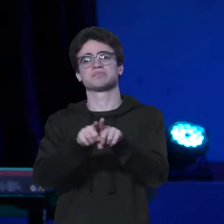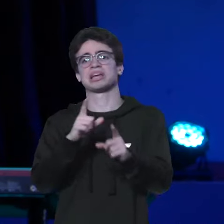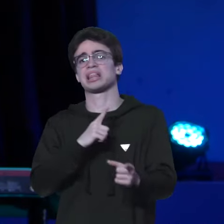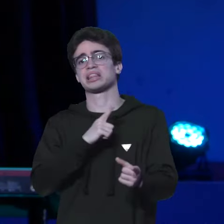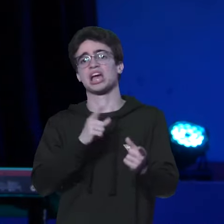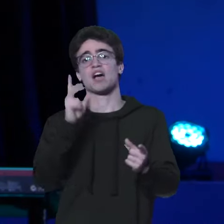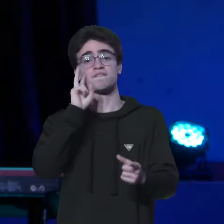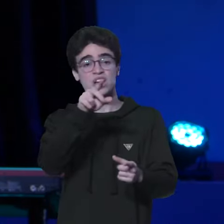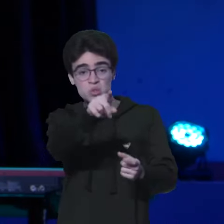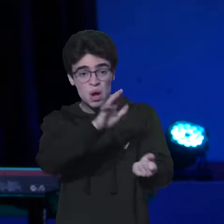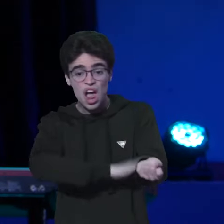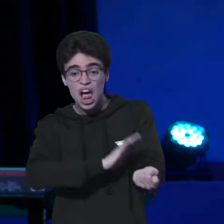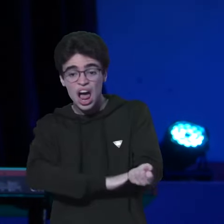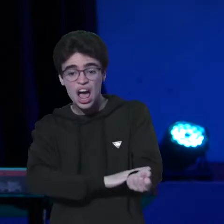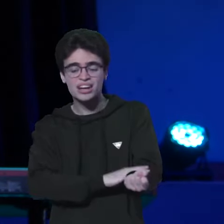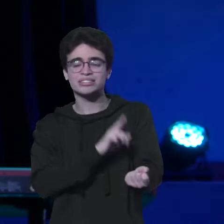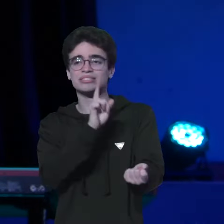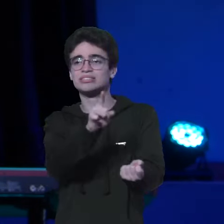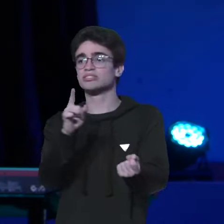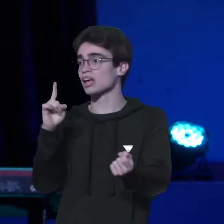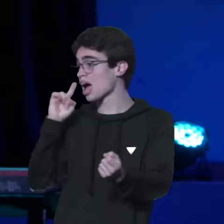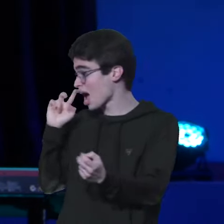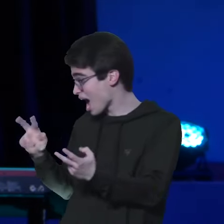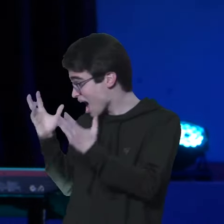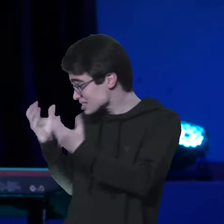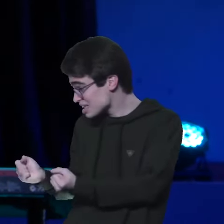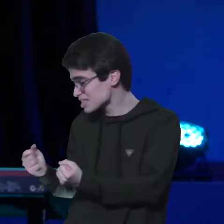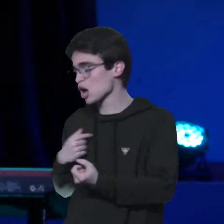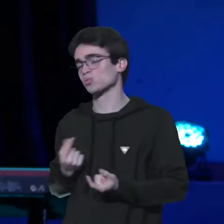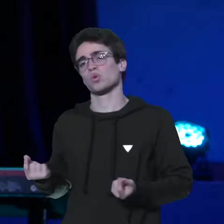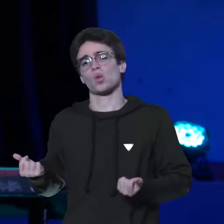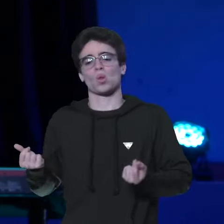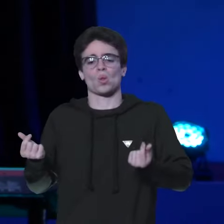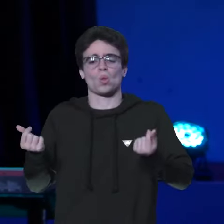lucram quando você ouve a voz de Piton e vive para ela.